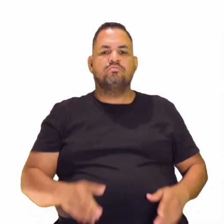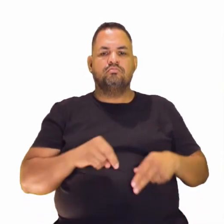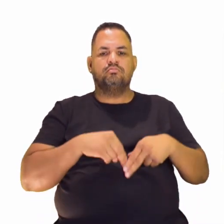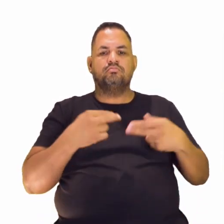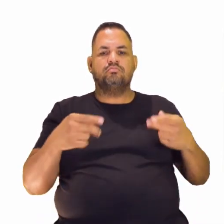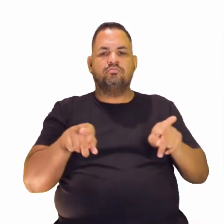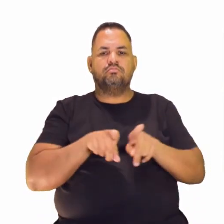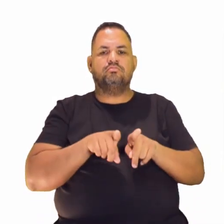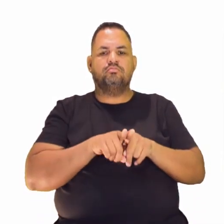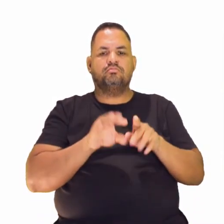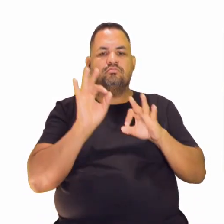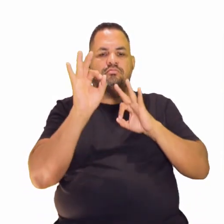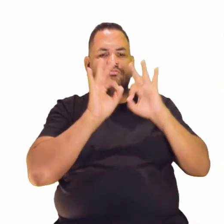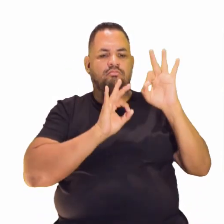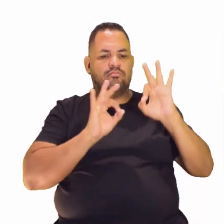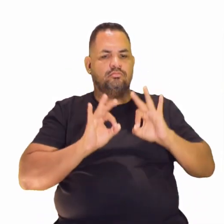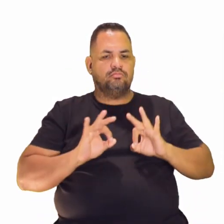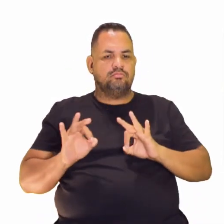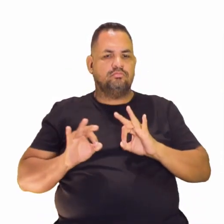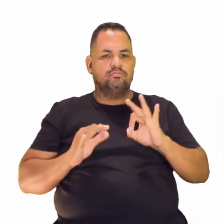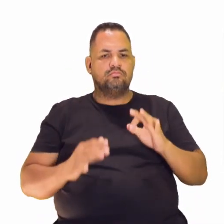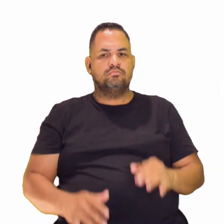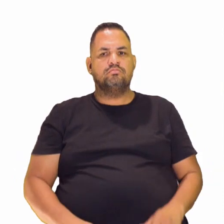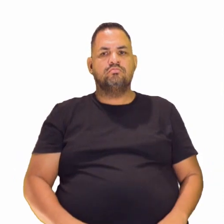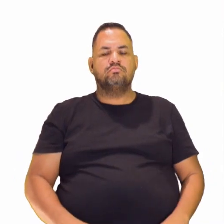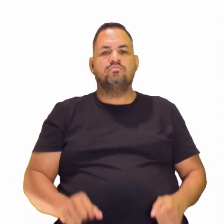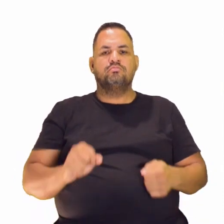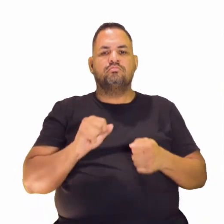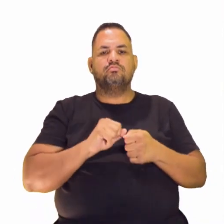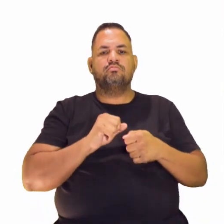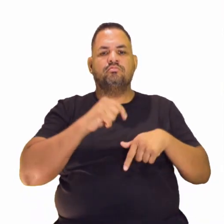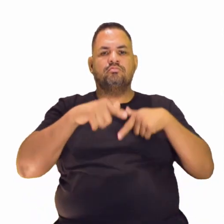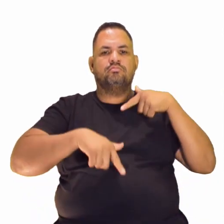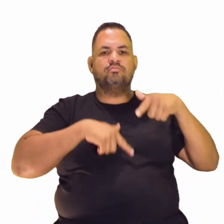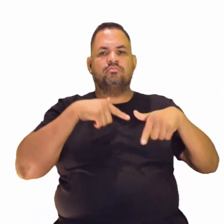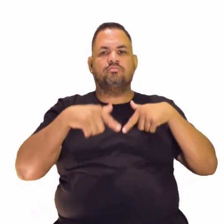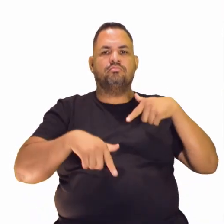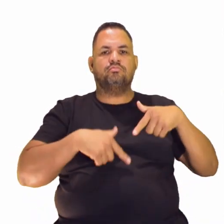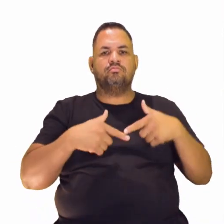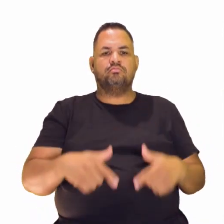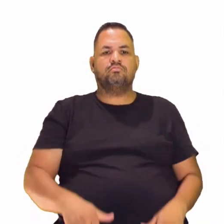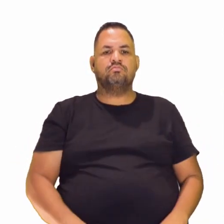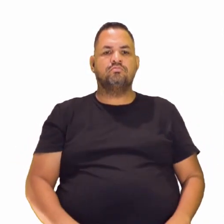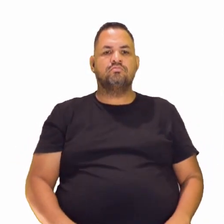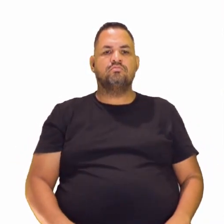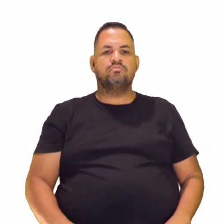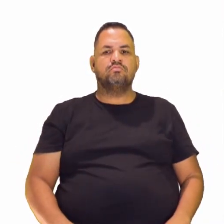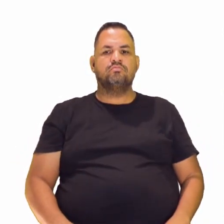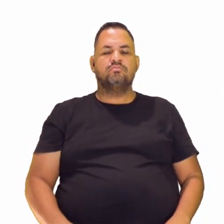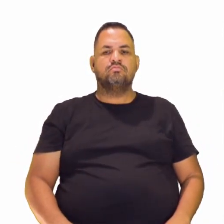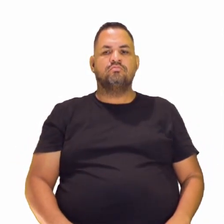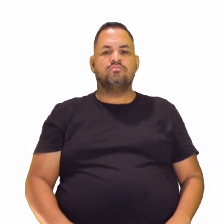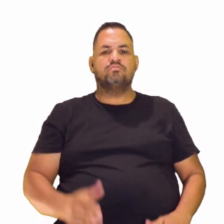como também embelezavam e faziam os trabalhos com tanto cuidado, com